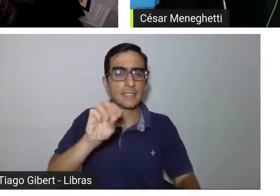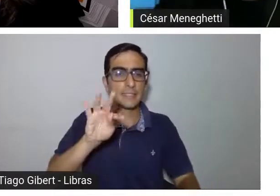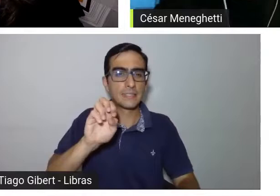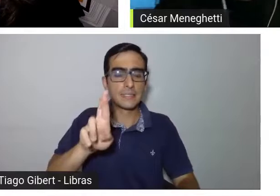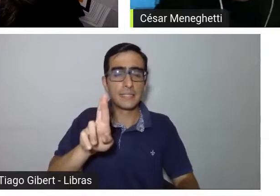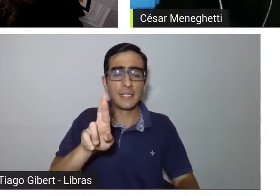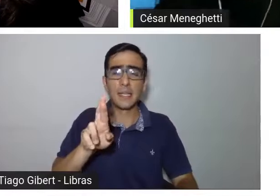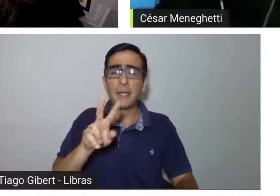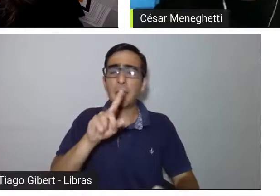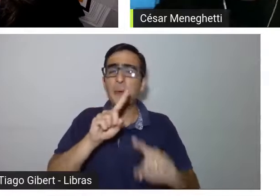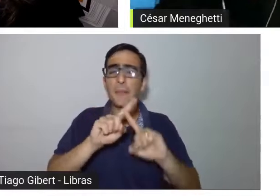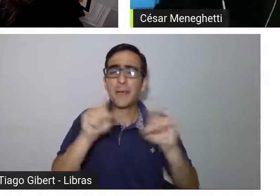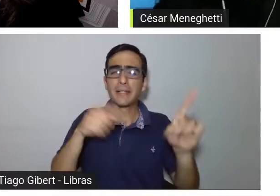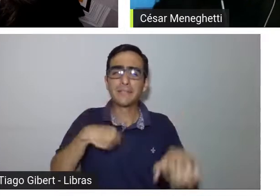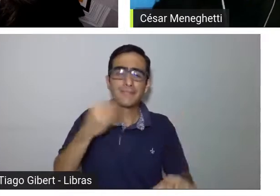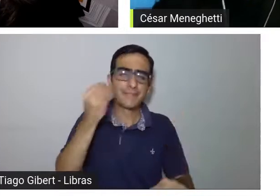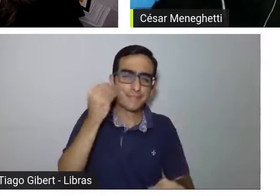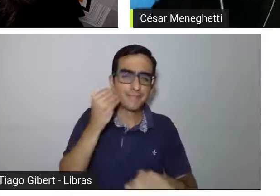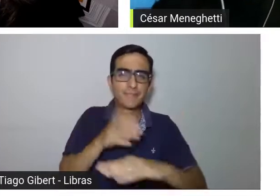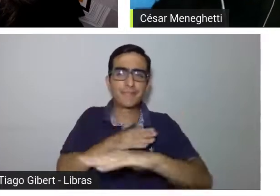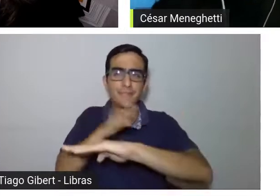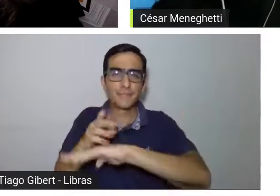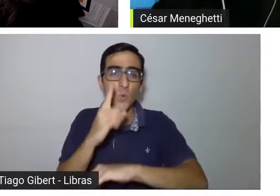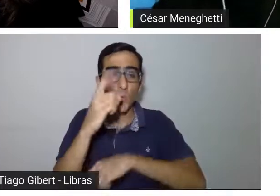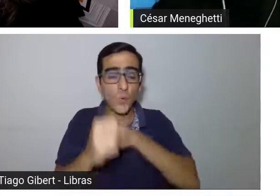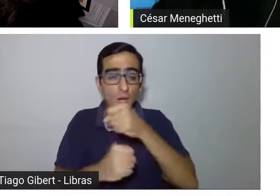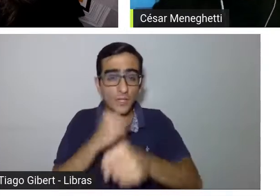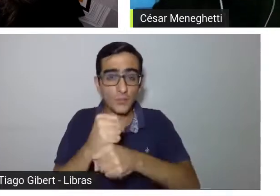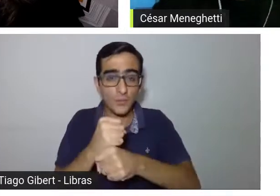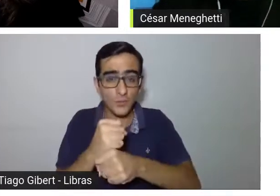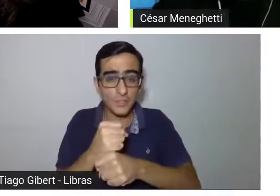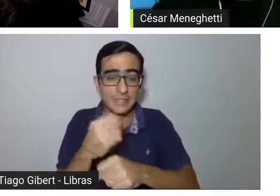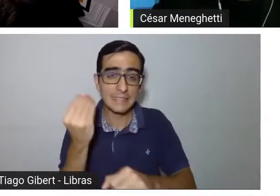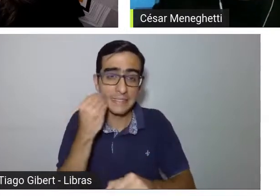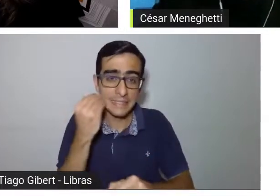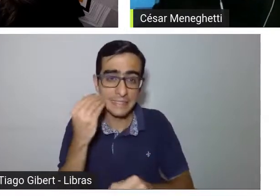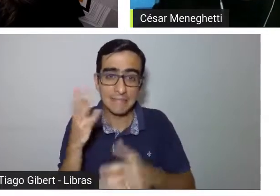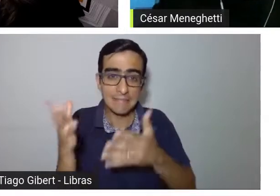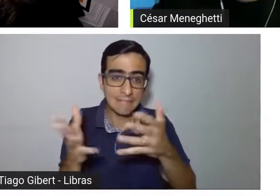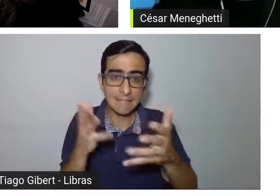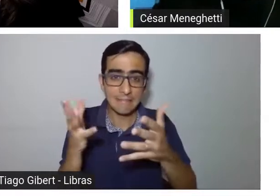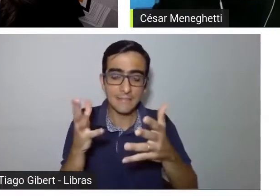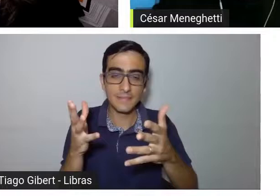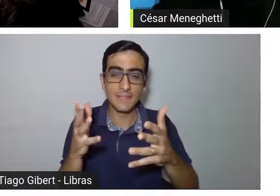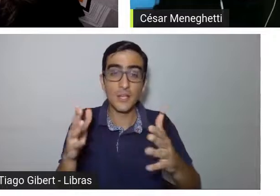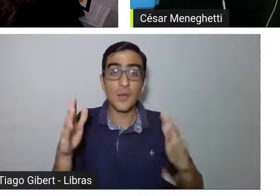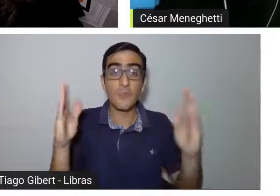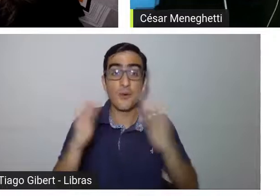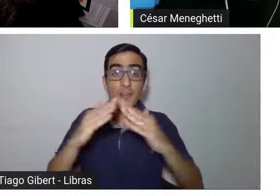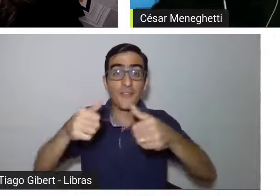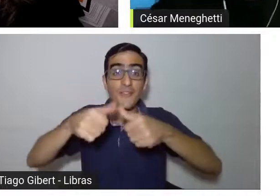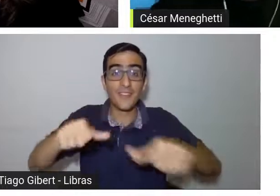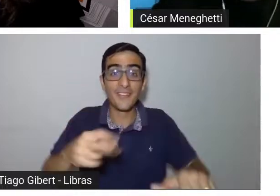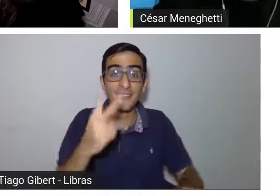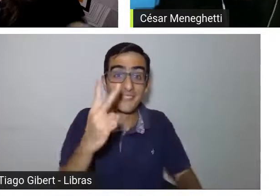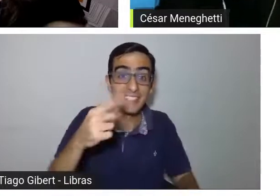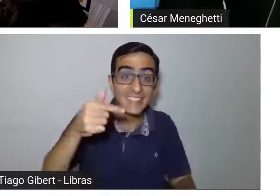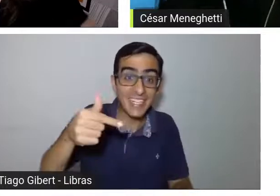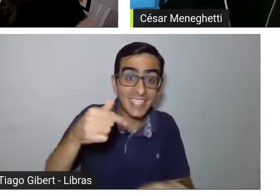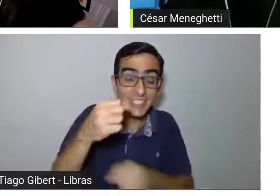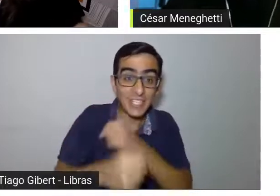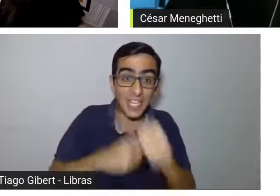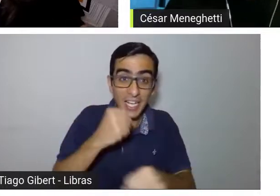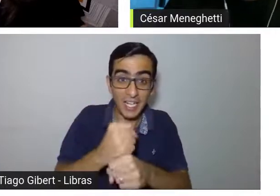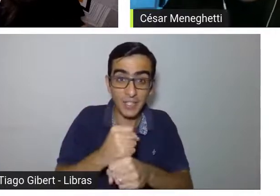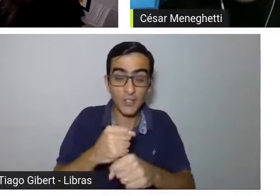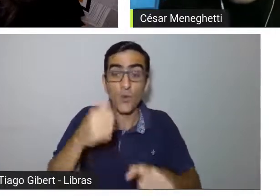vou tentar ir lá por um ano e já volto. E acabei morando 27. Quatro em Londres, depois